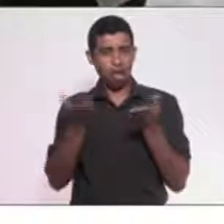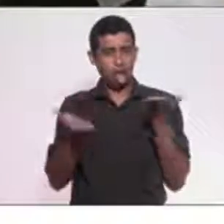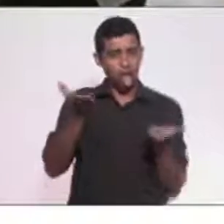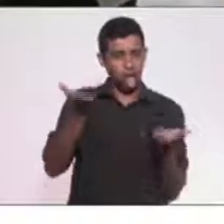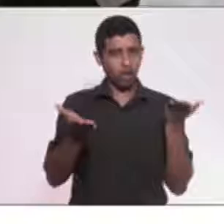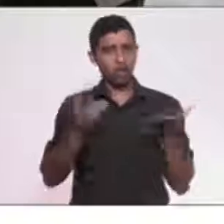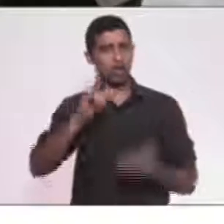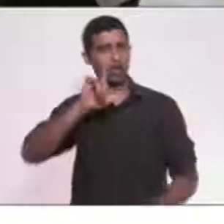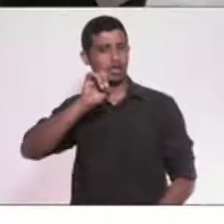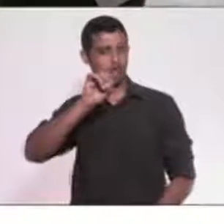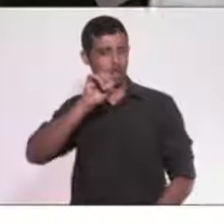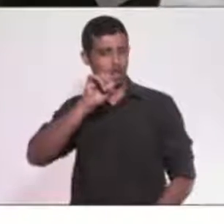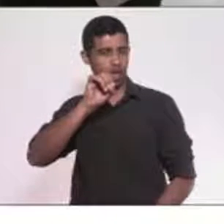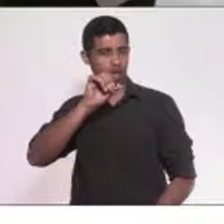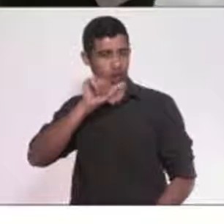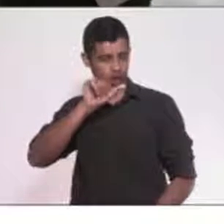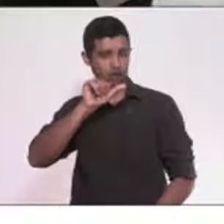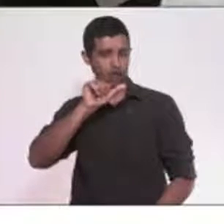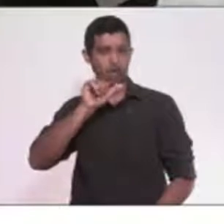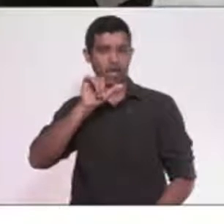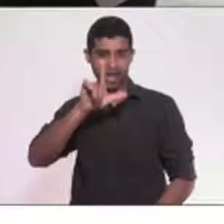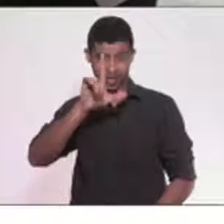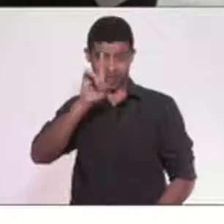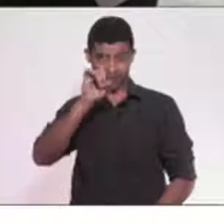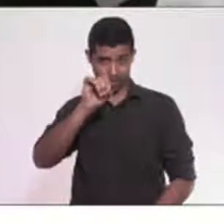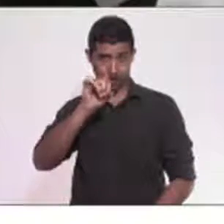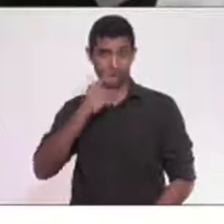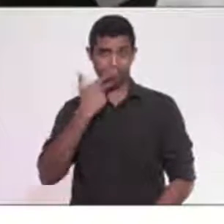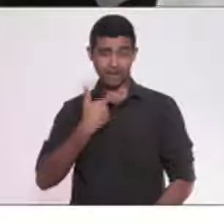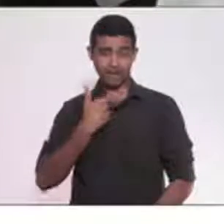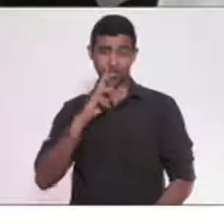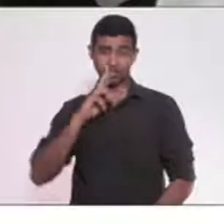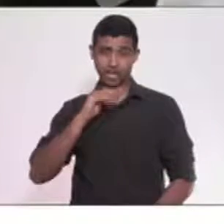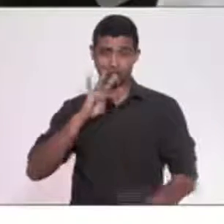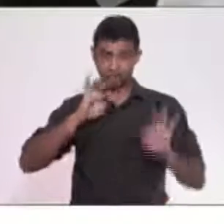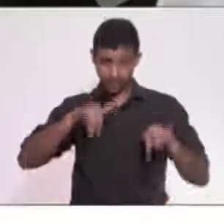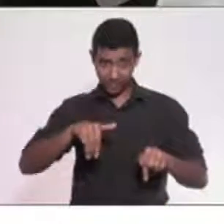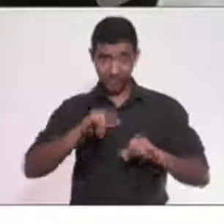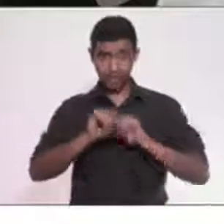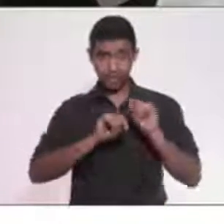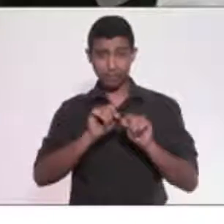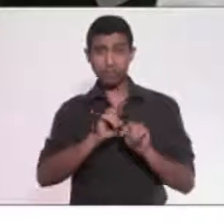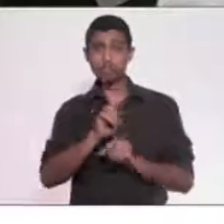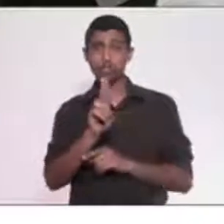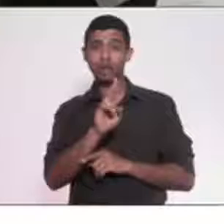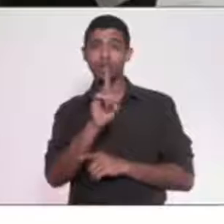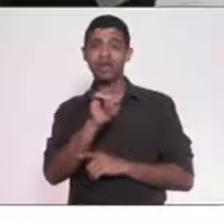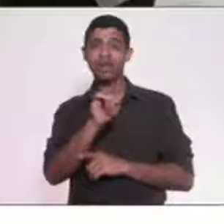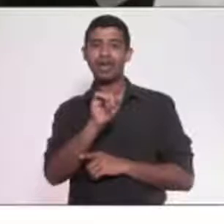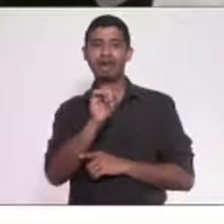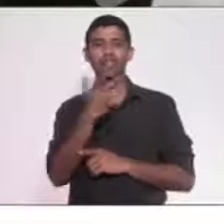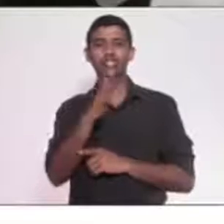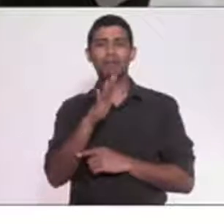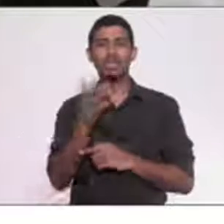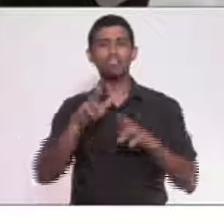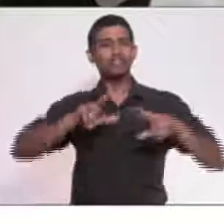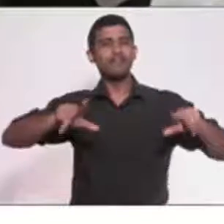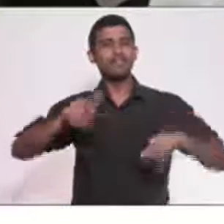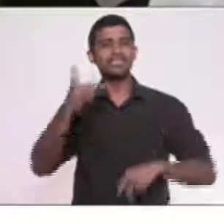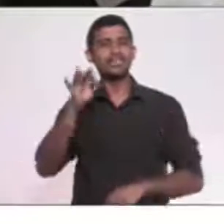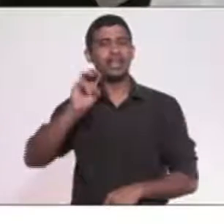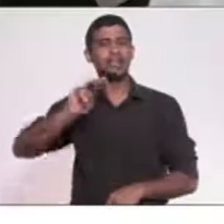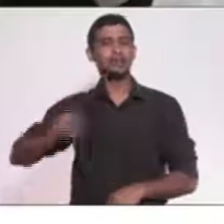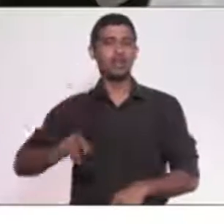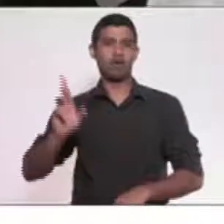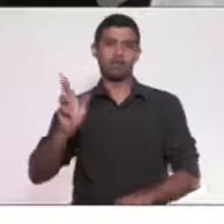MDO, o valor inicial que está do resultado nominal e o valor final do resultado nominal, tem um descompasso de 10 bilhões de reais.